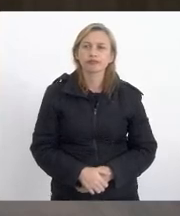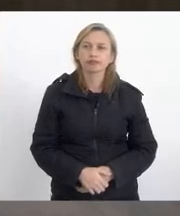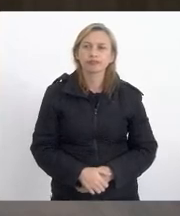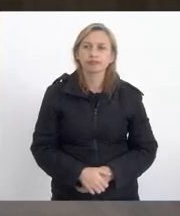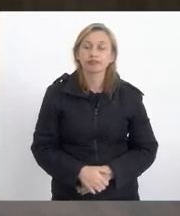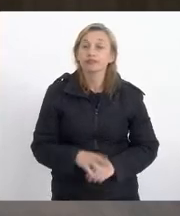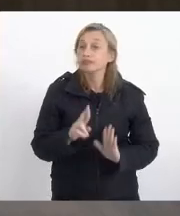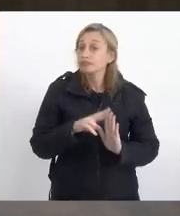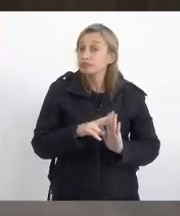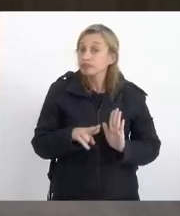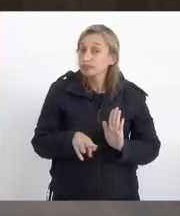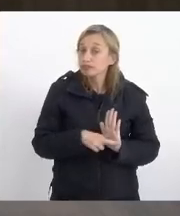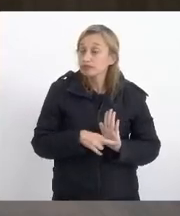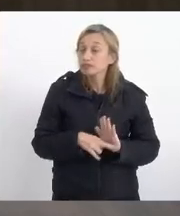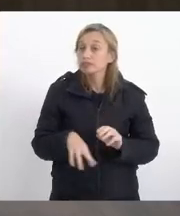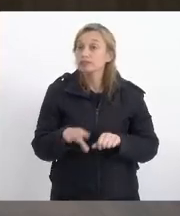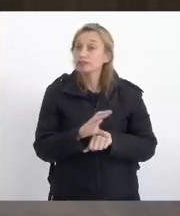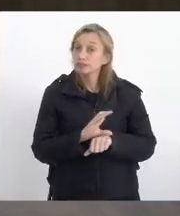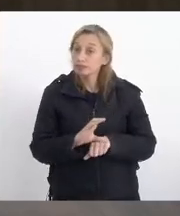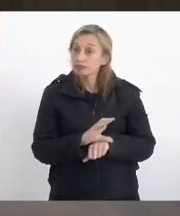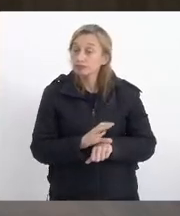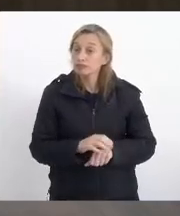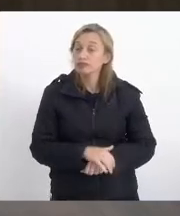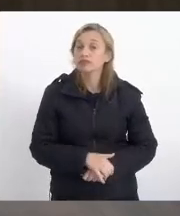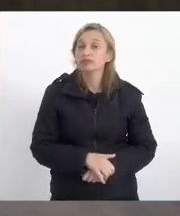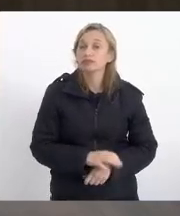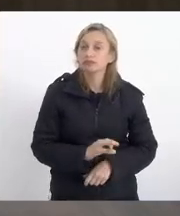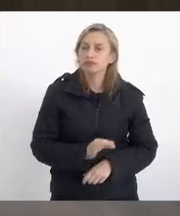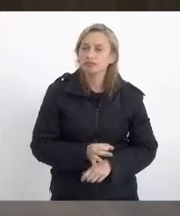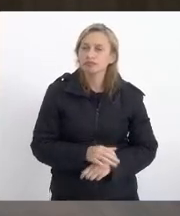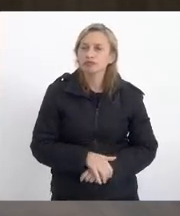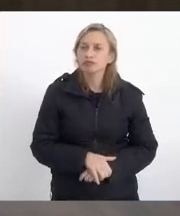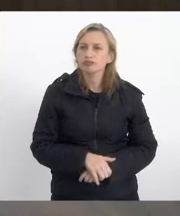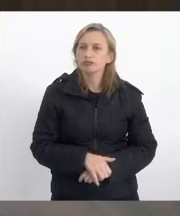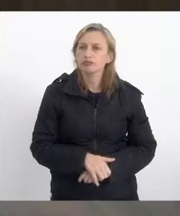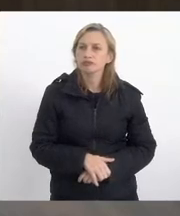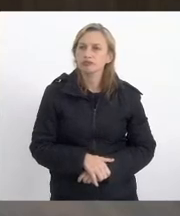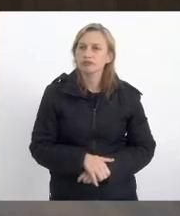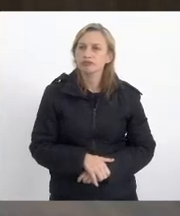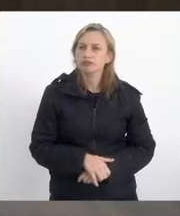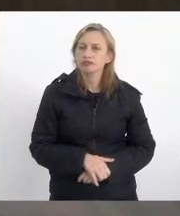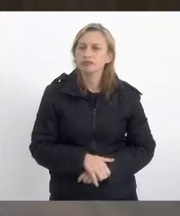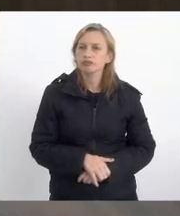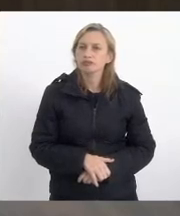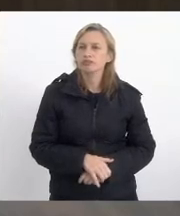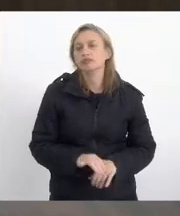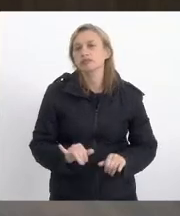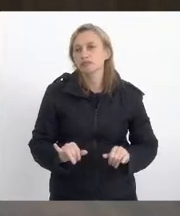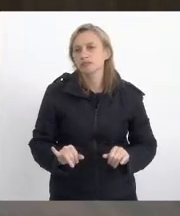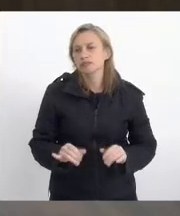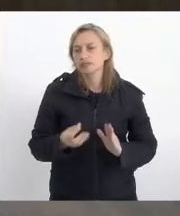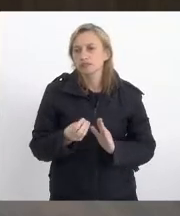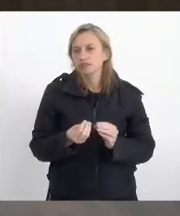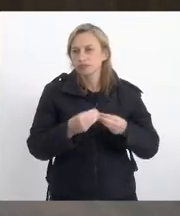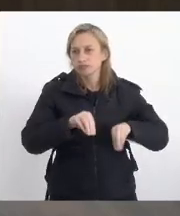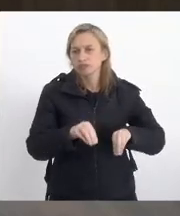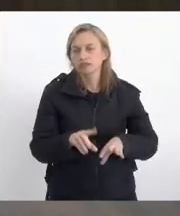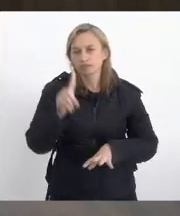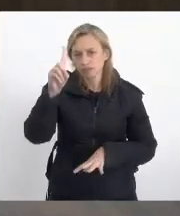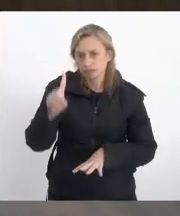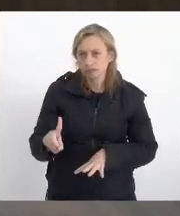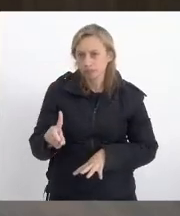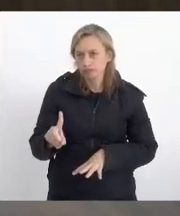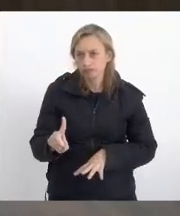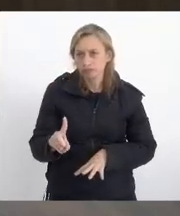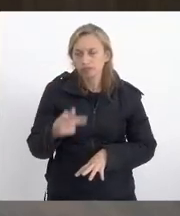essa norma constitucional em vigor, ela feriu de morte o direito sagrado